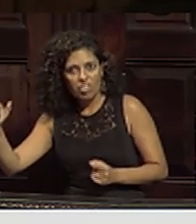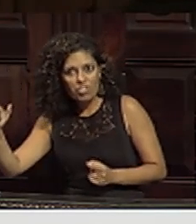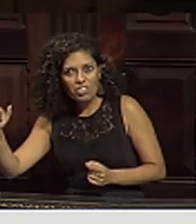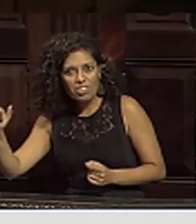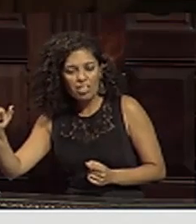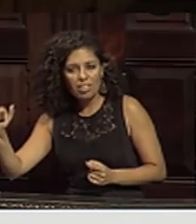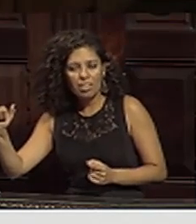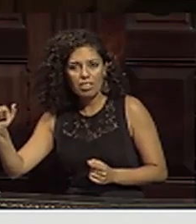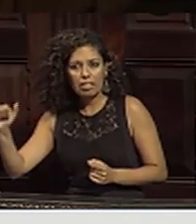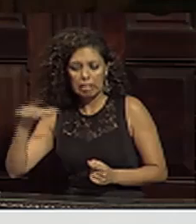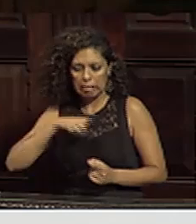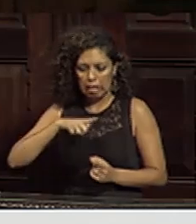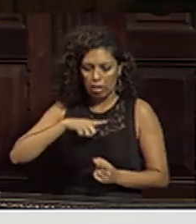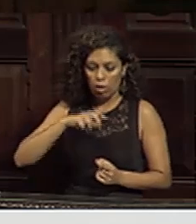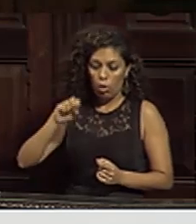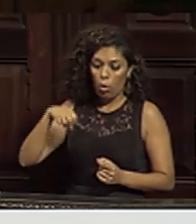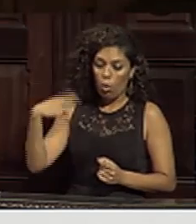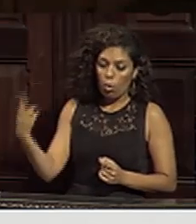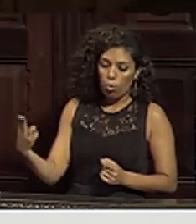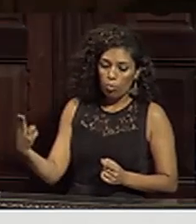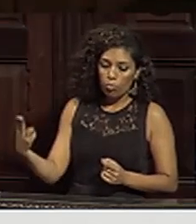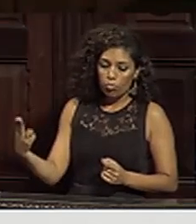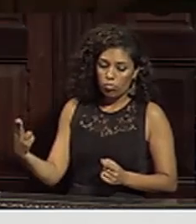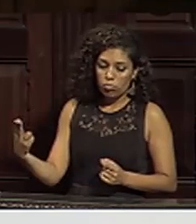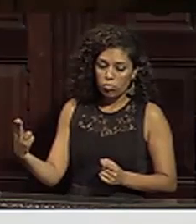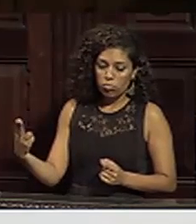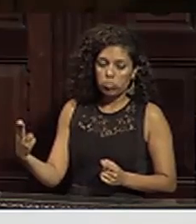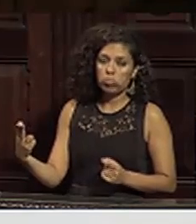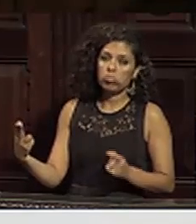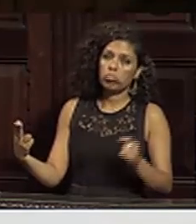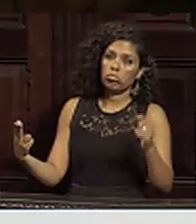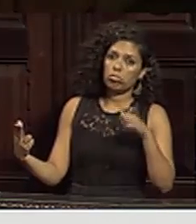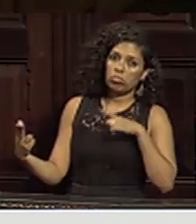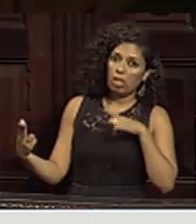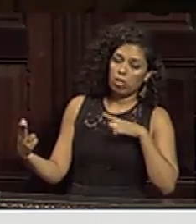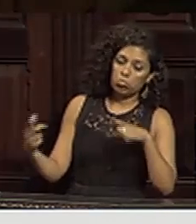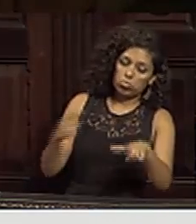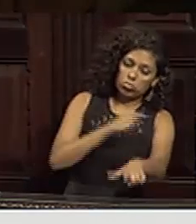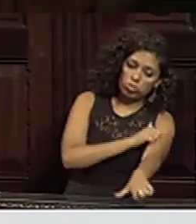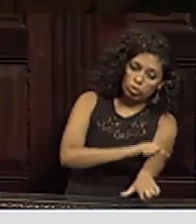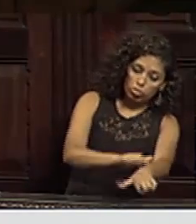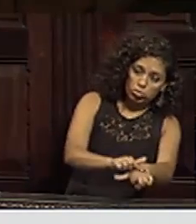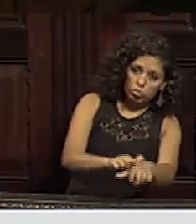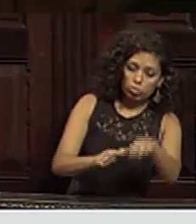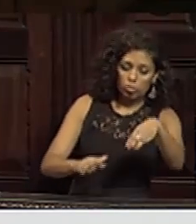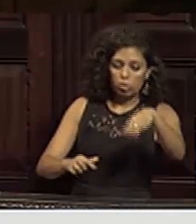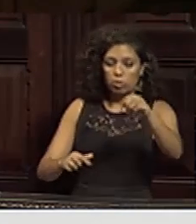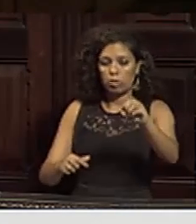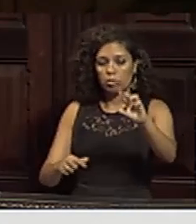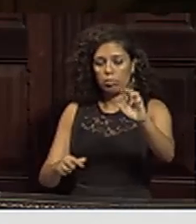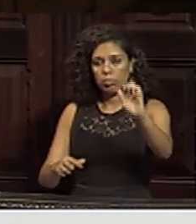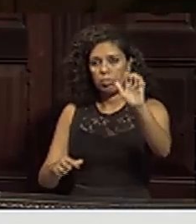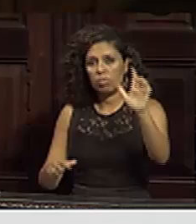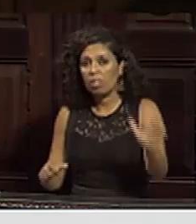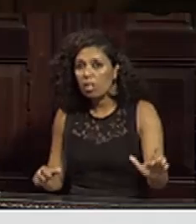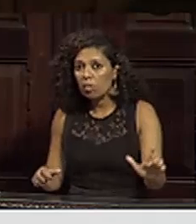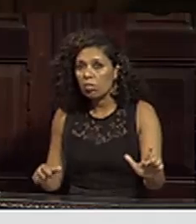Se são éticos, são perenes. Se são morais, são